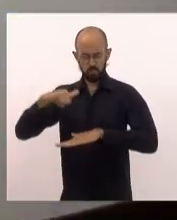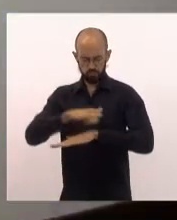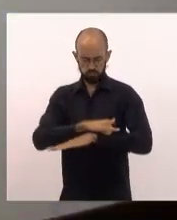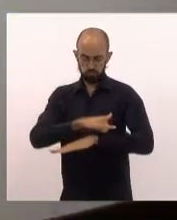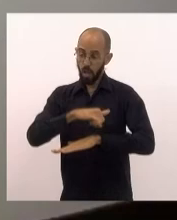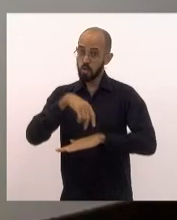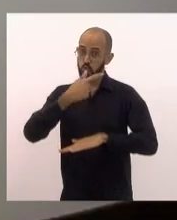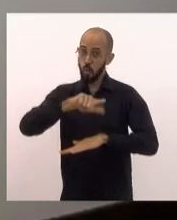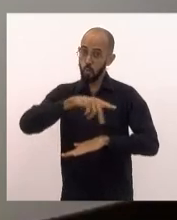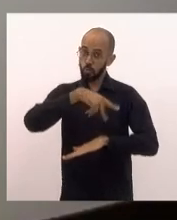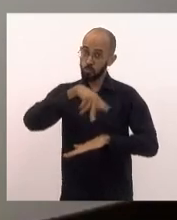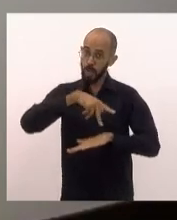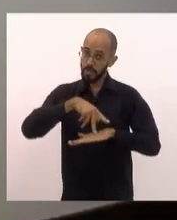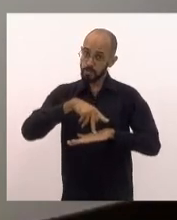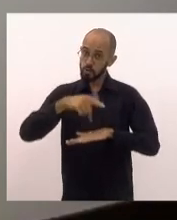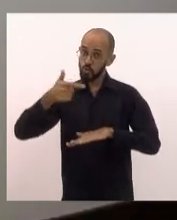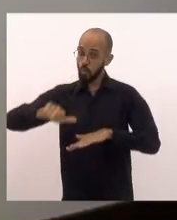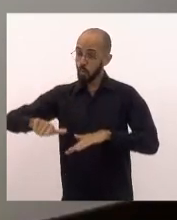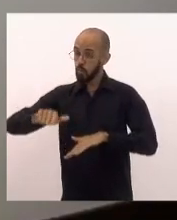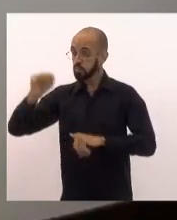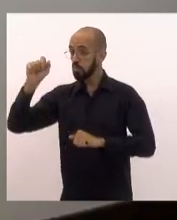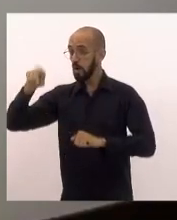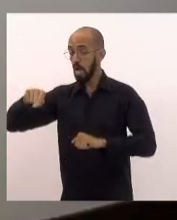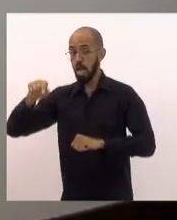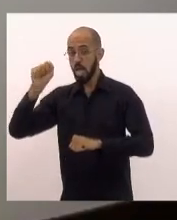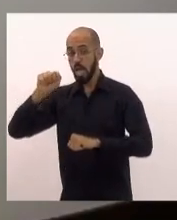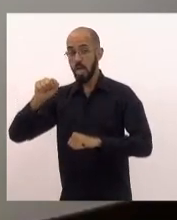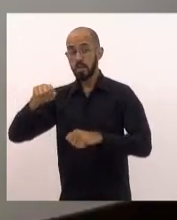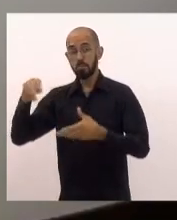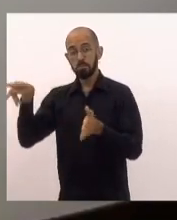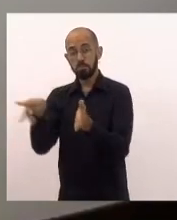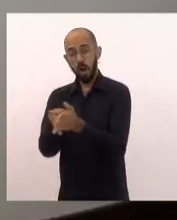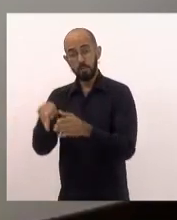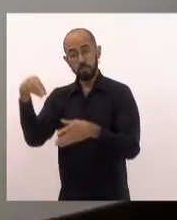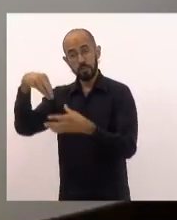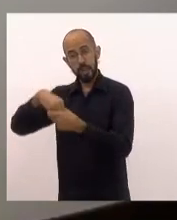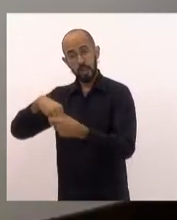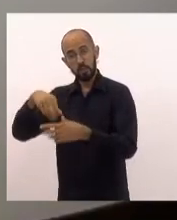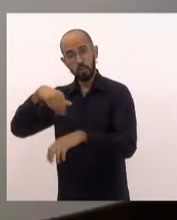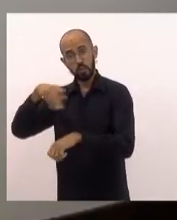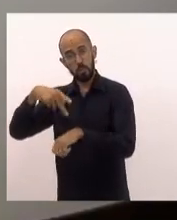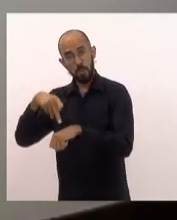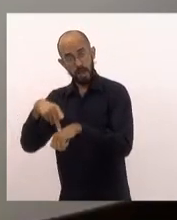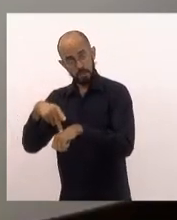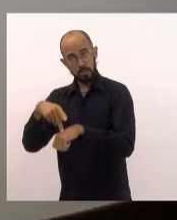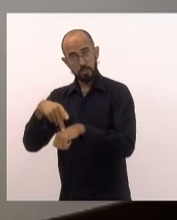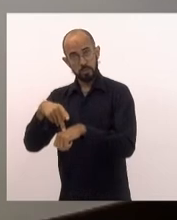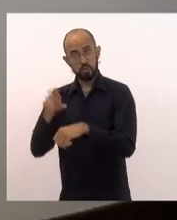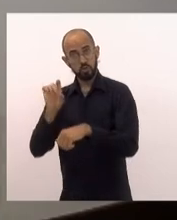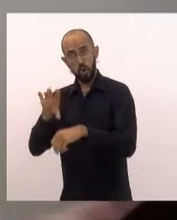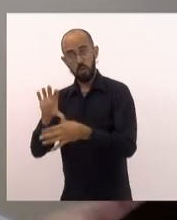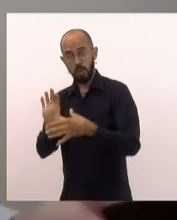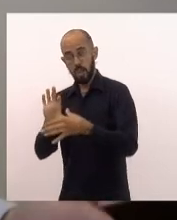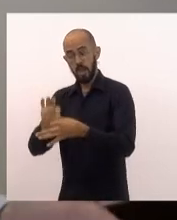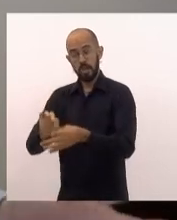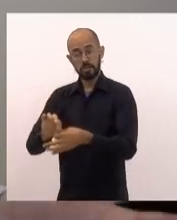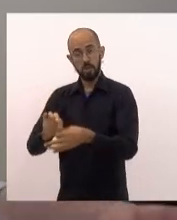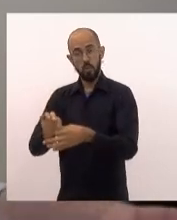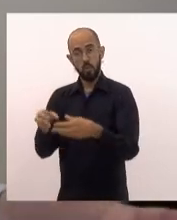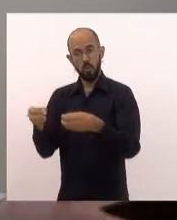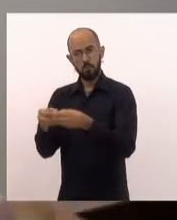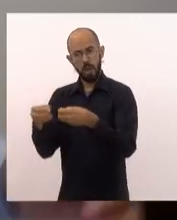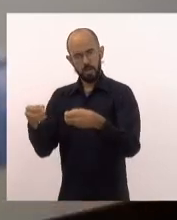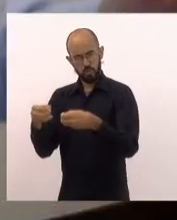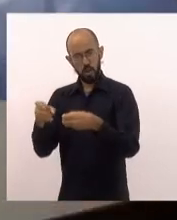e outros têm uma vocação mais local, pontes aéreas, vocação mais regional, enfim. É o caso, por exemplo,